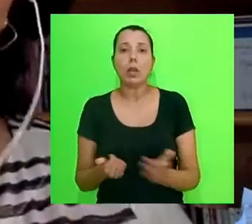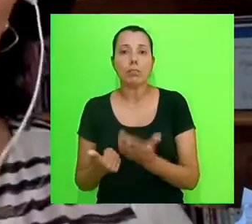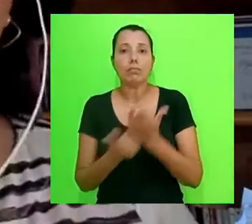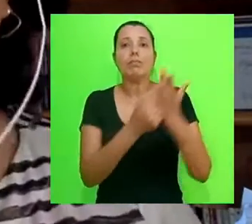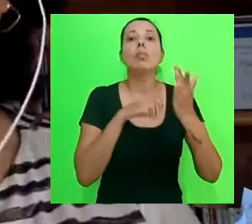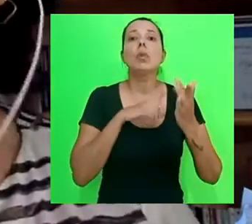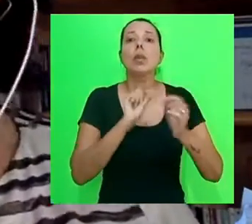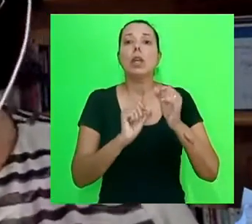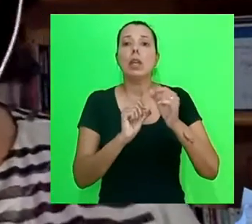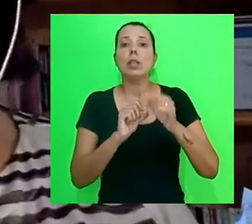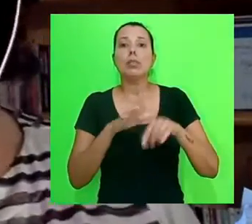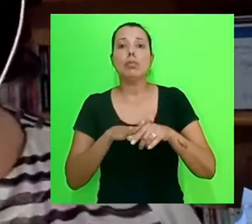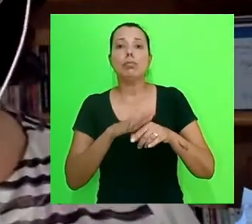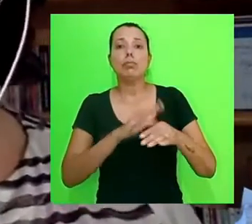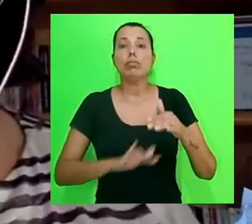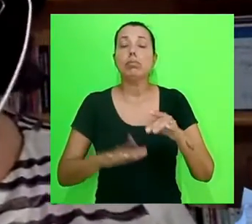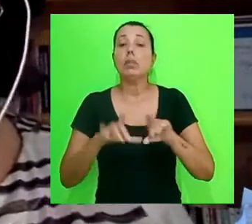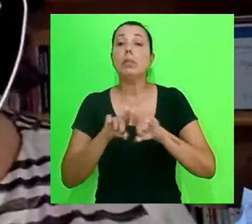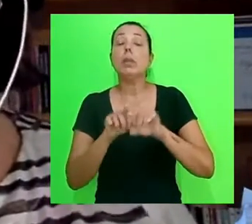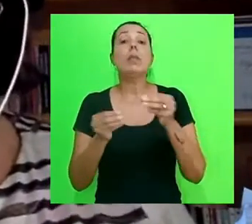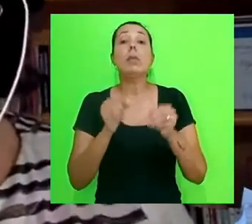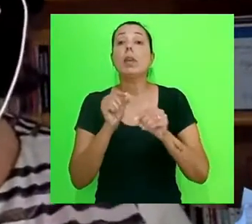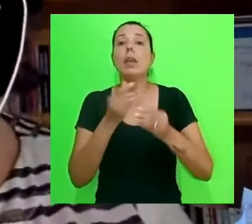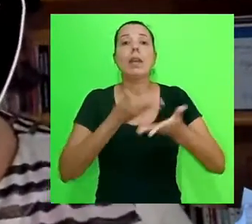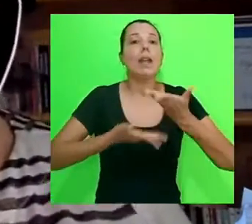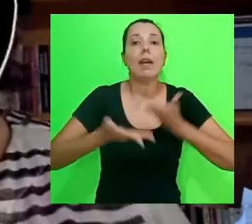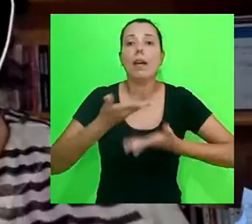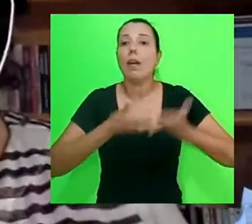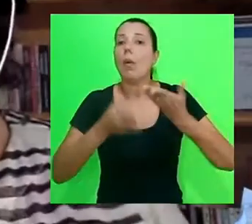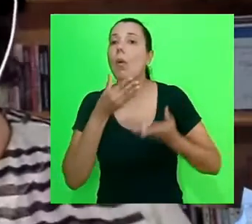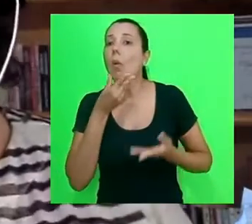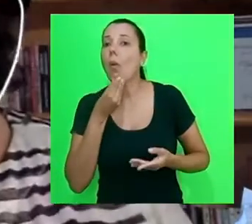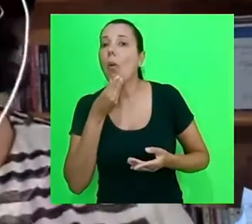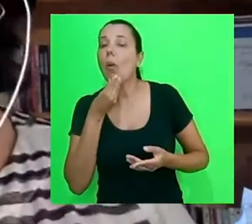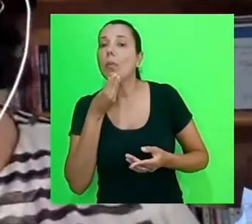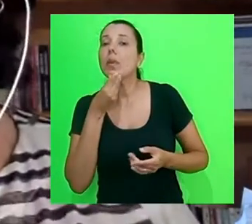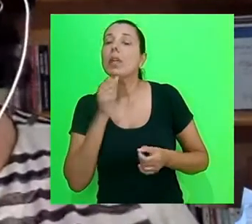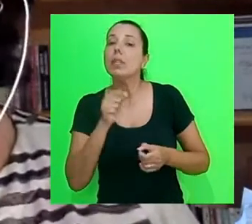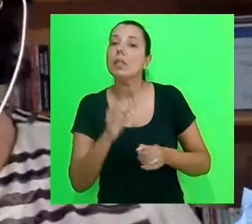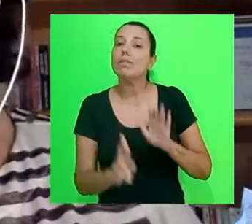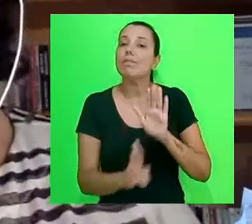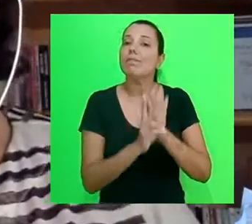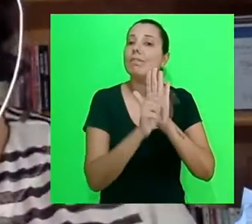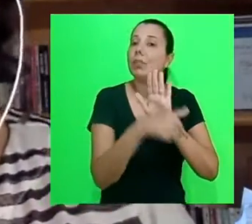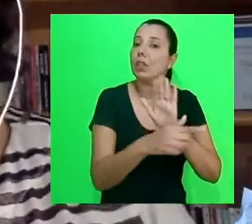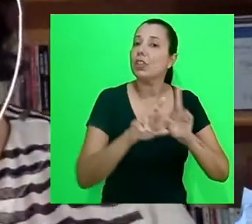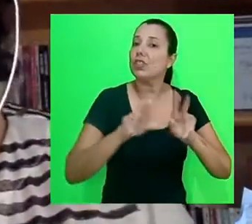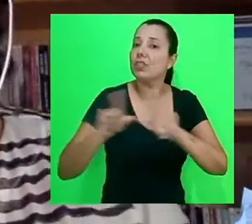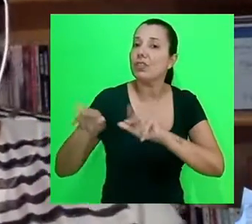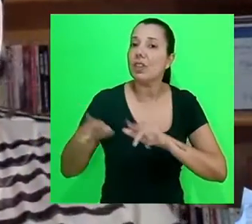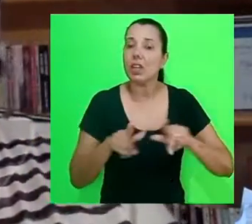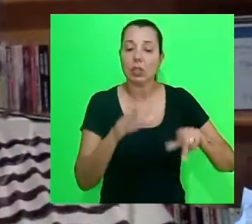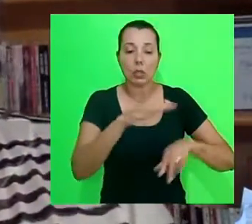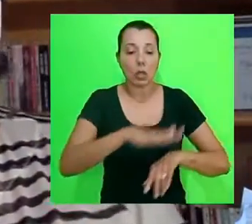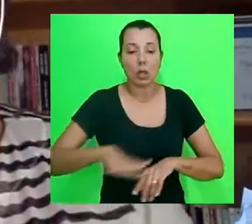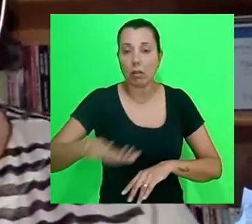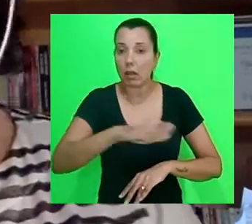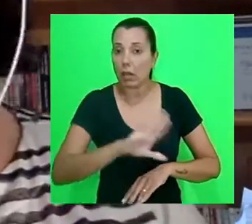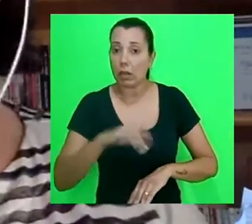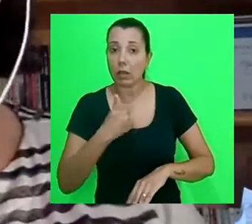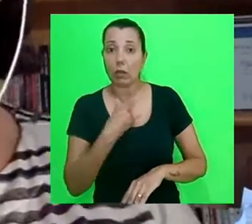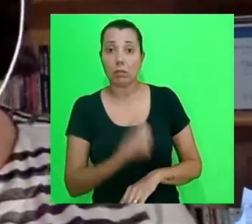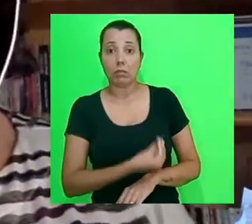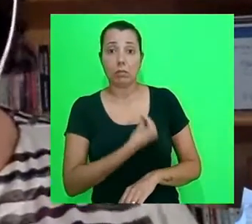Ainda hoje, a gente ainda tem a presença muito forte de entendimentos acerca de que